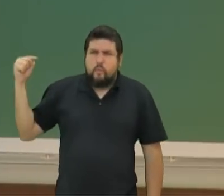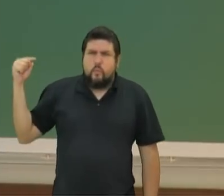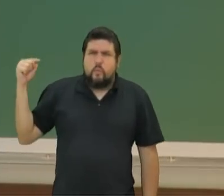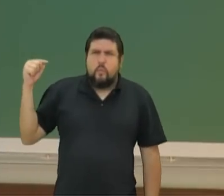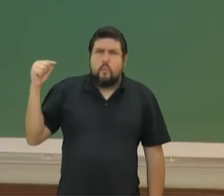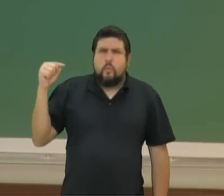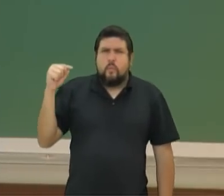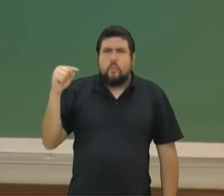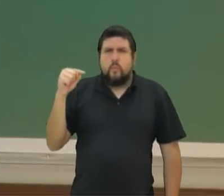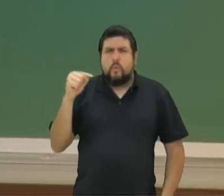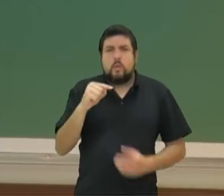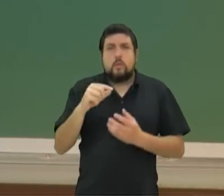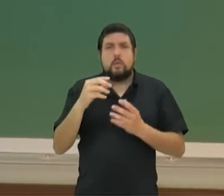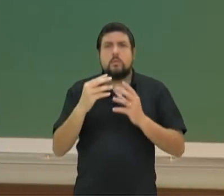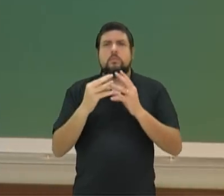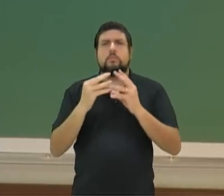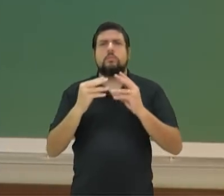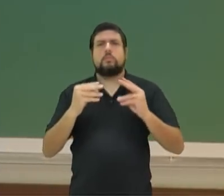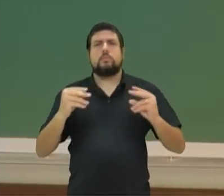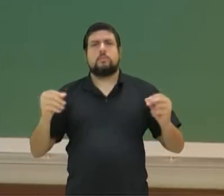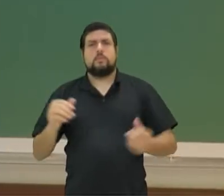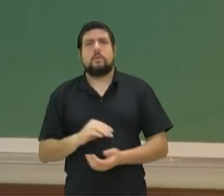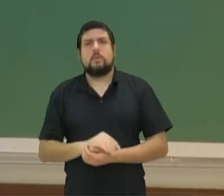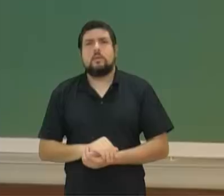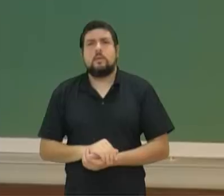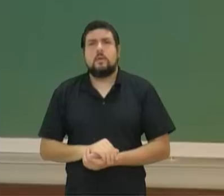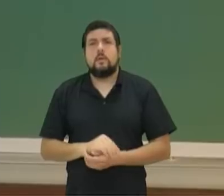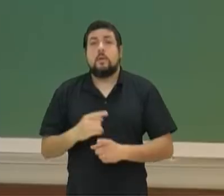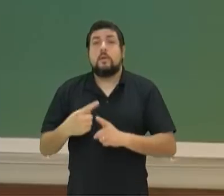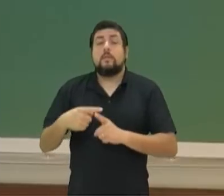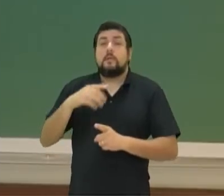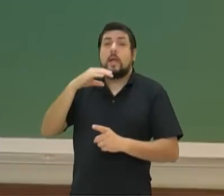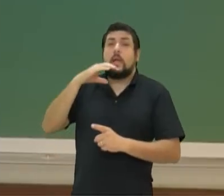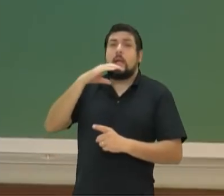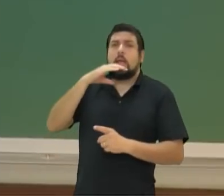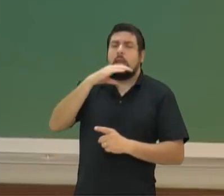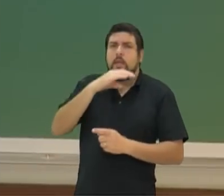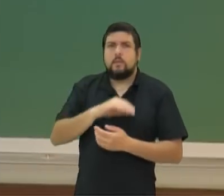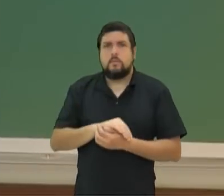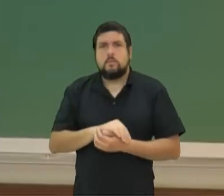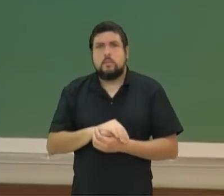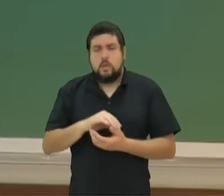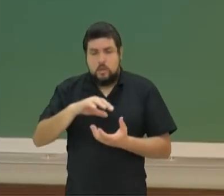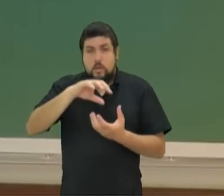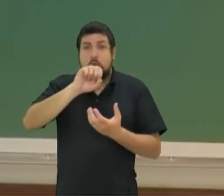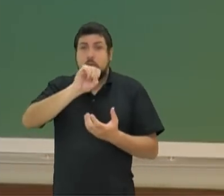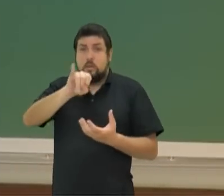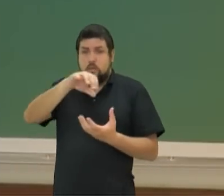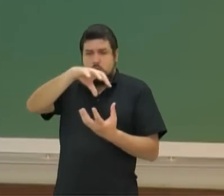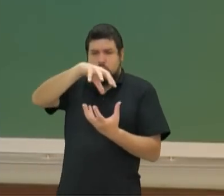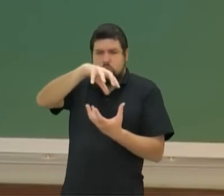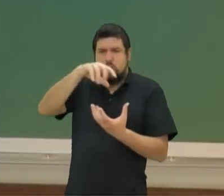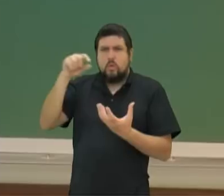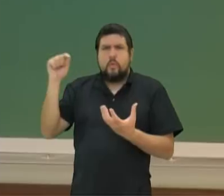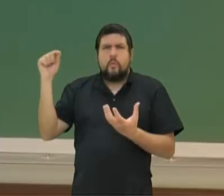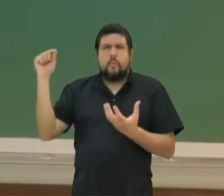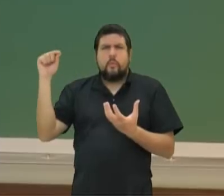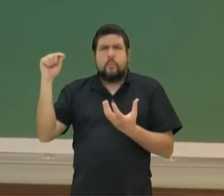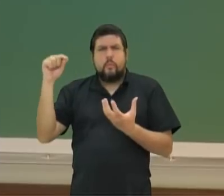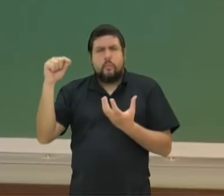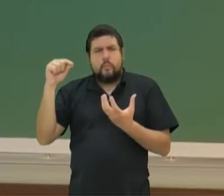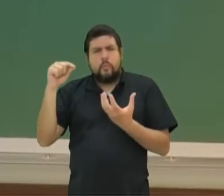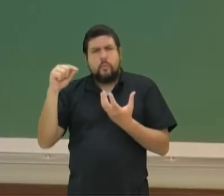ele de meteoroide. Quando ele atinge o solo, a superfície do planeta, a gente chama